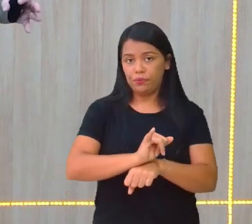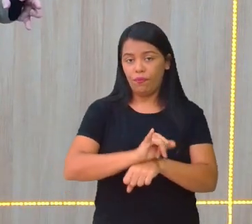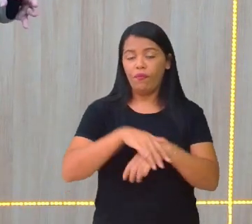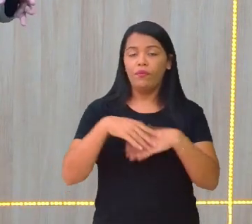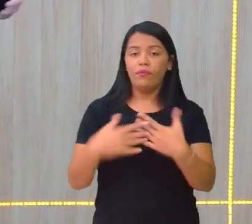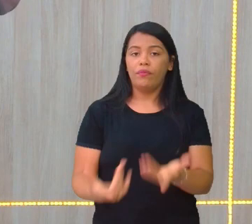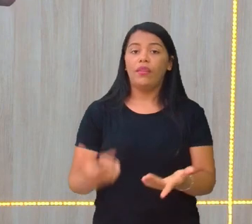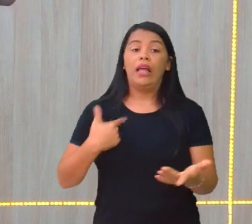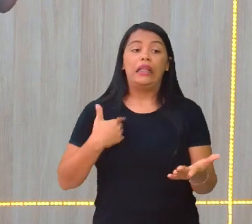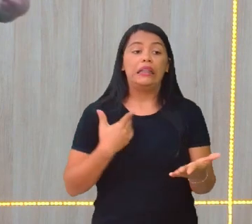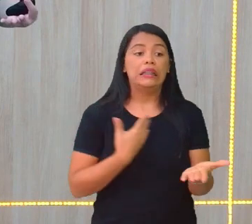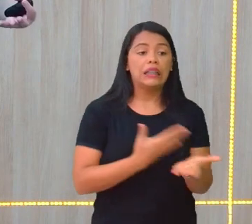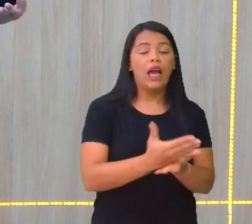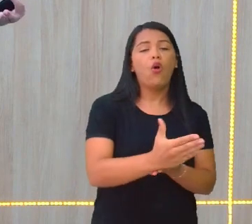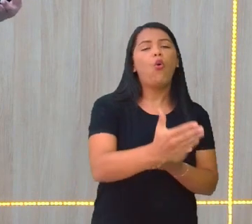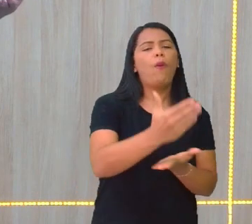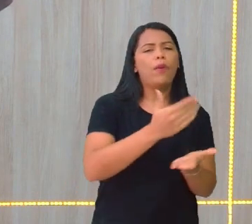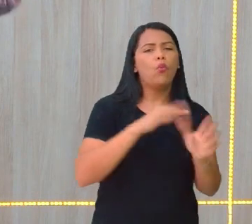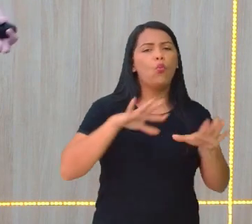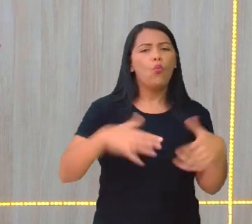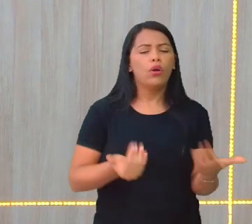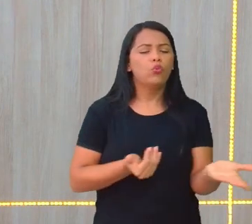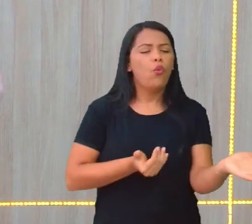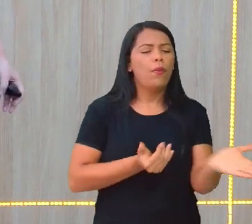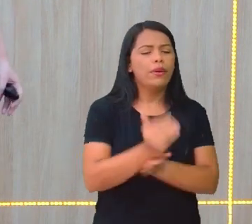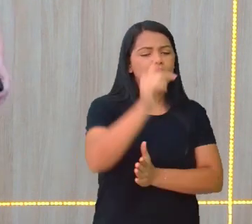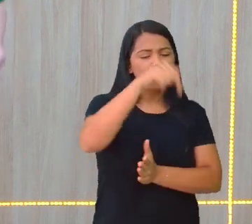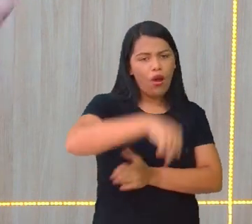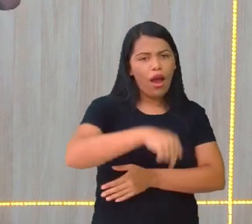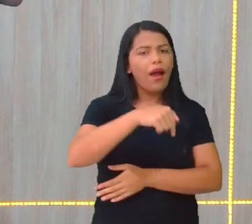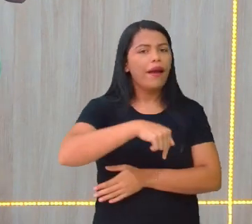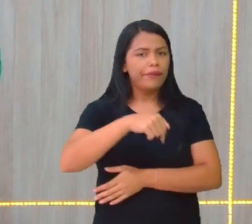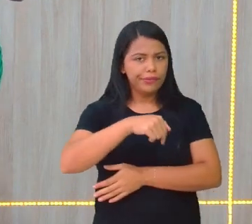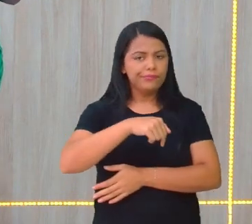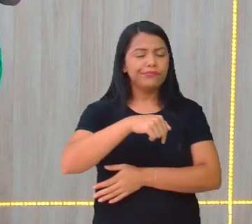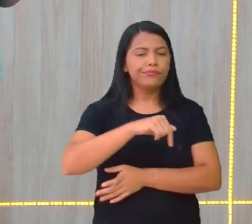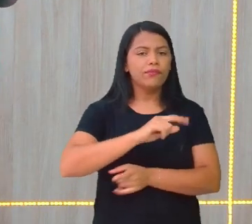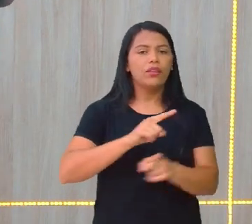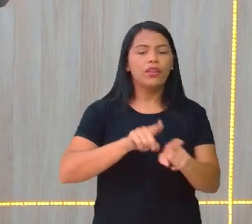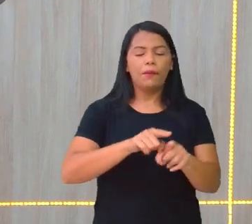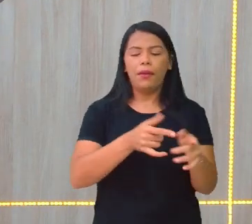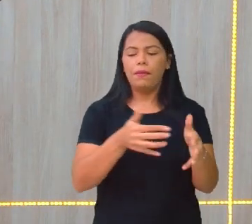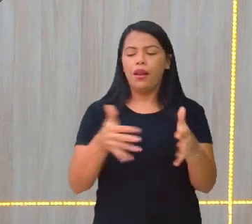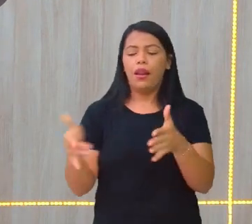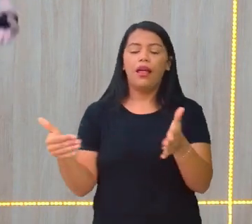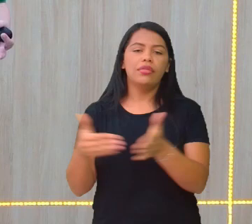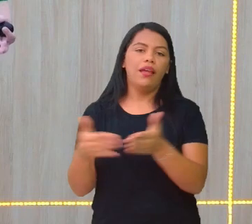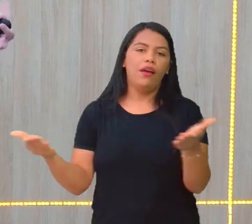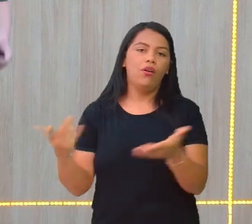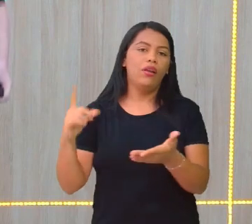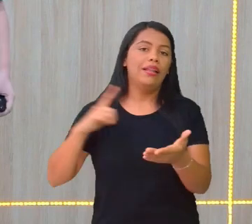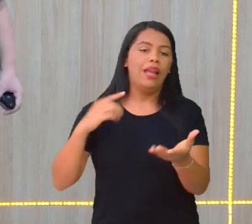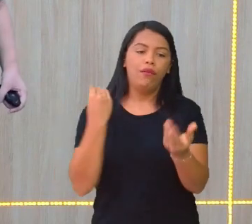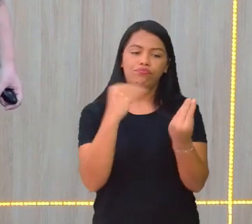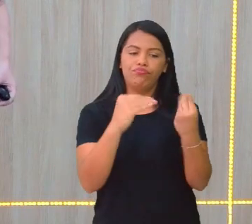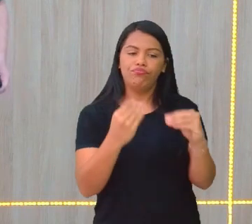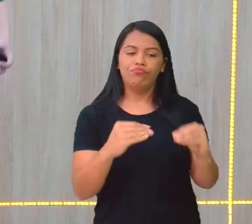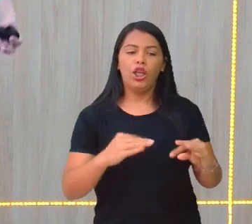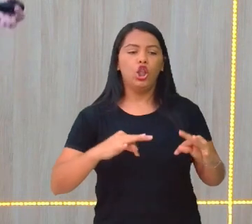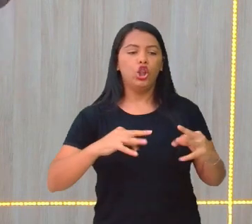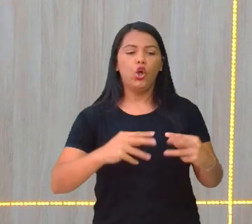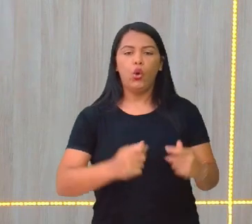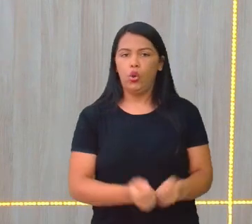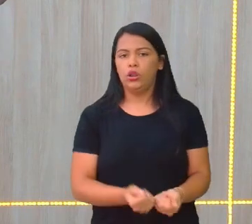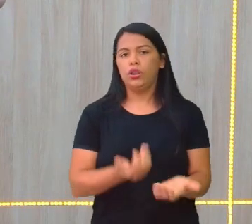até agora. Vocês podem assistir a aula que vocês quiserem, pelo assunto, pelo professor, não importa. Está lá.